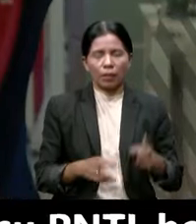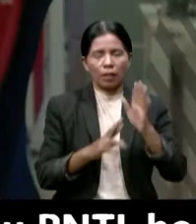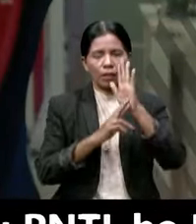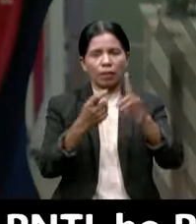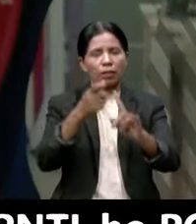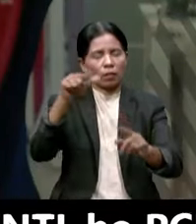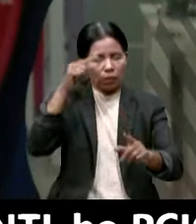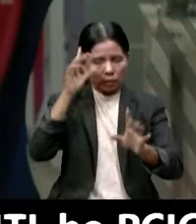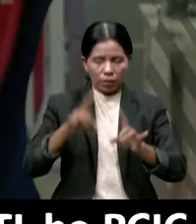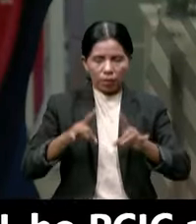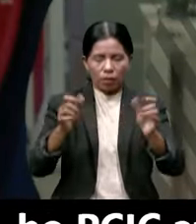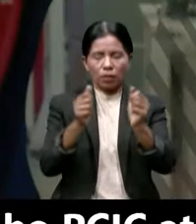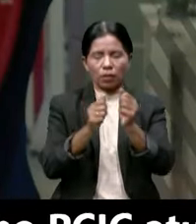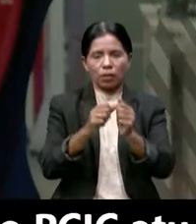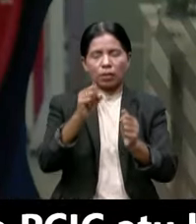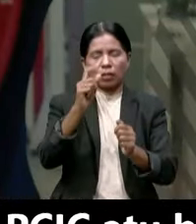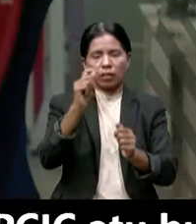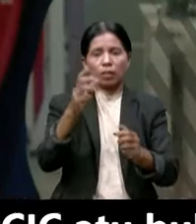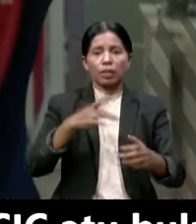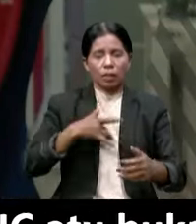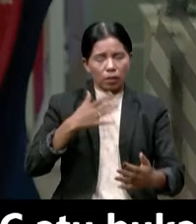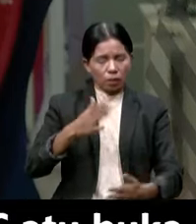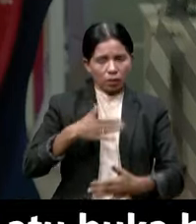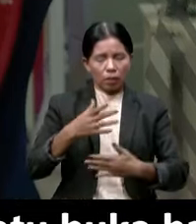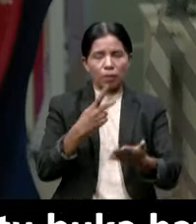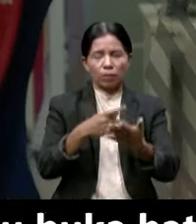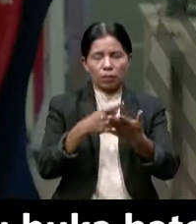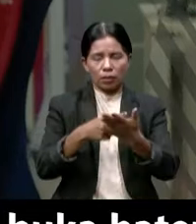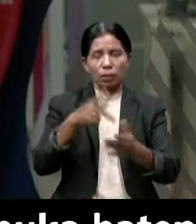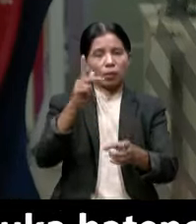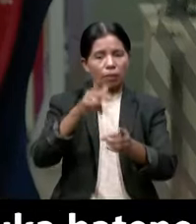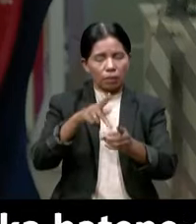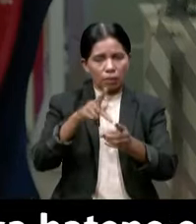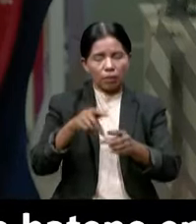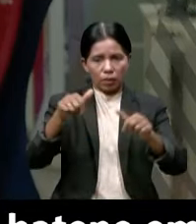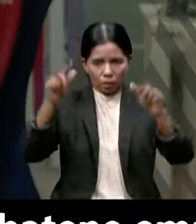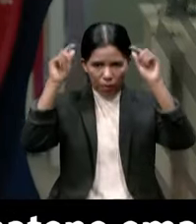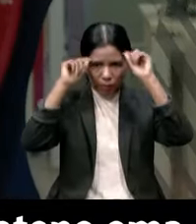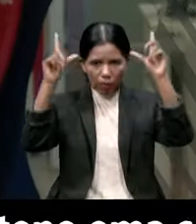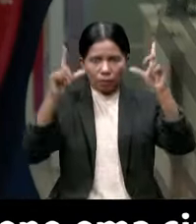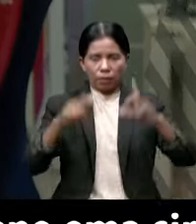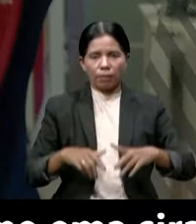representante do Governo da Austrália, Ron Steve Brooks, aprecia o projeto Greater Sunrise e a Timor-Leste.